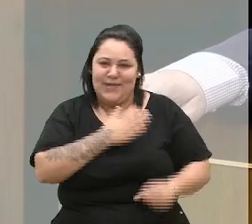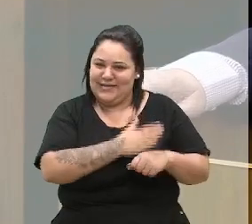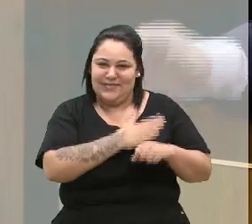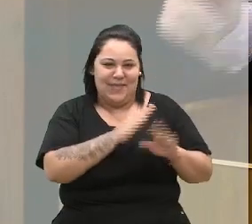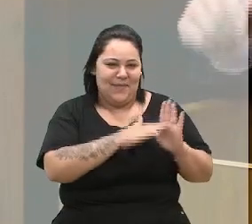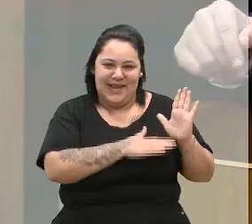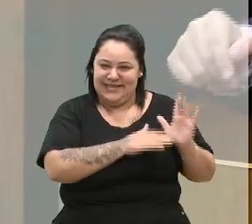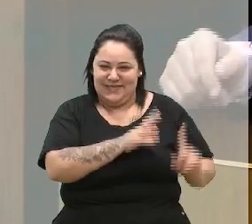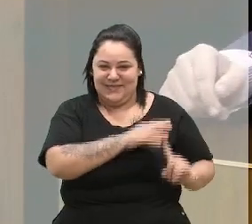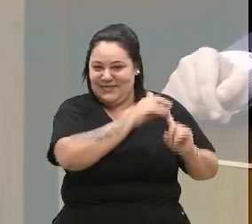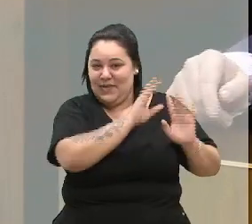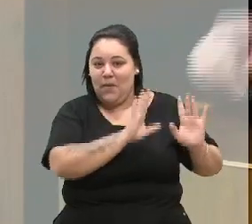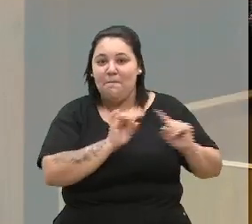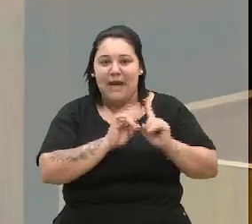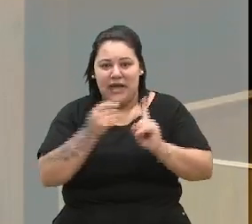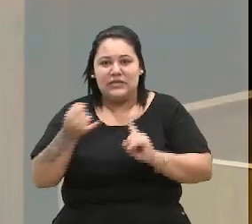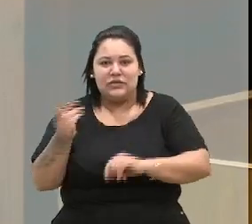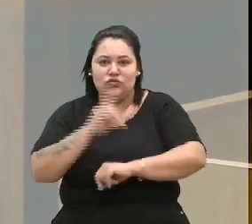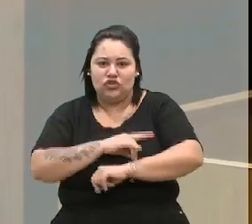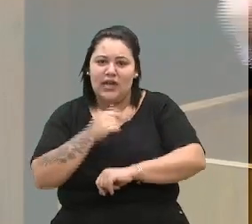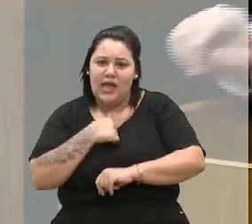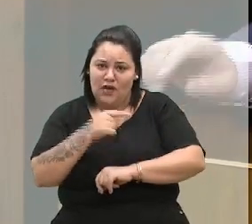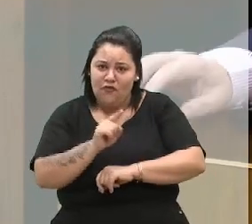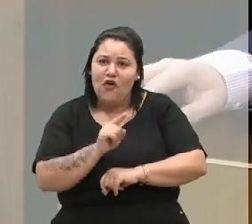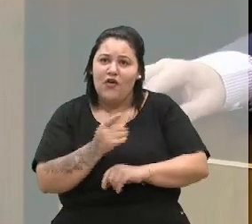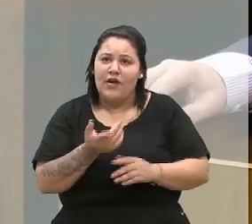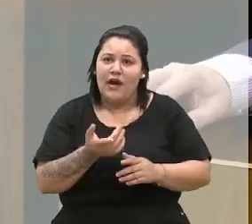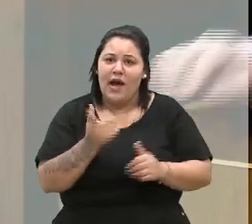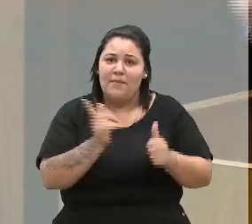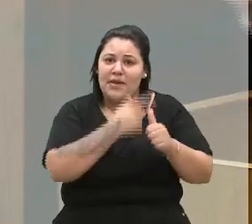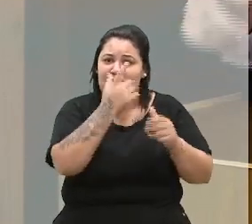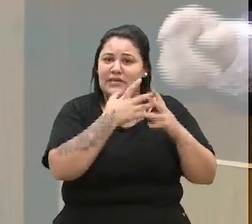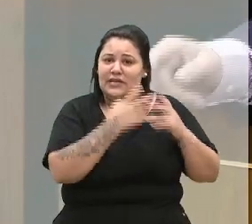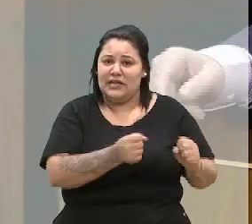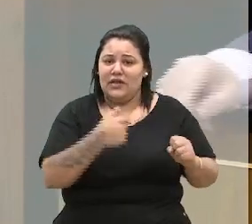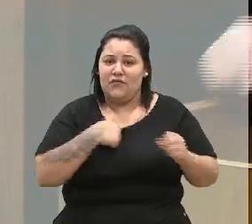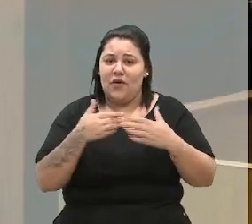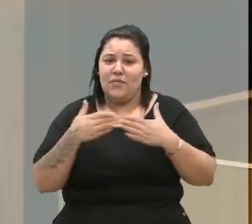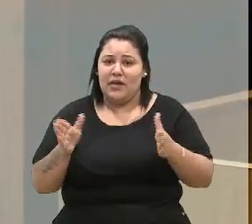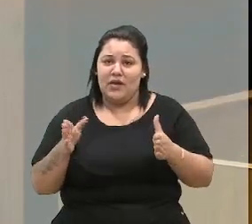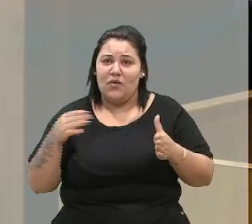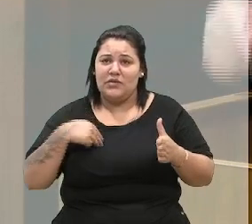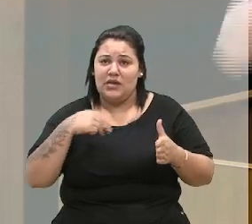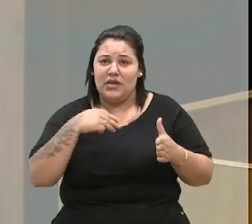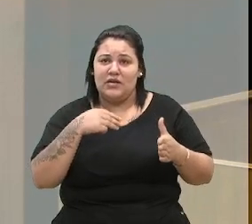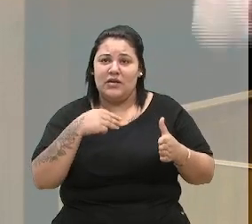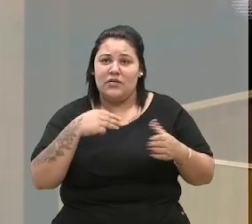prioridades, mas se eu for, a primeira secretaria que eu vou abrir, ou ministério, é o